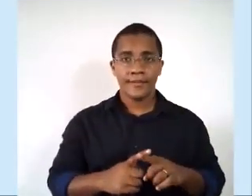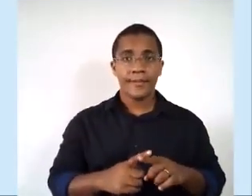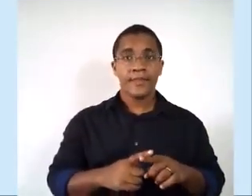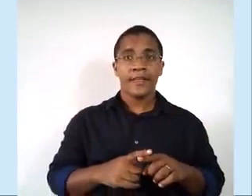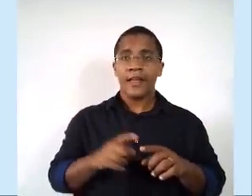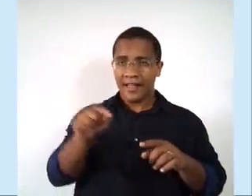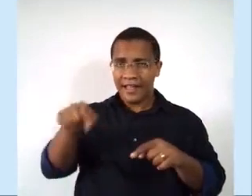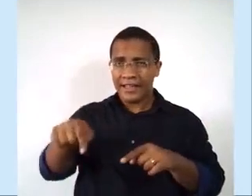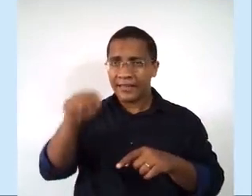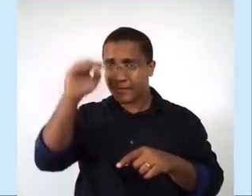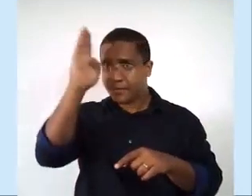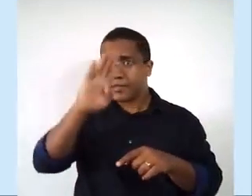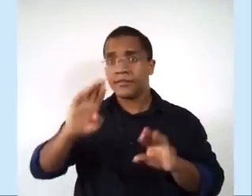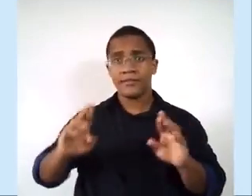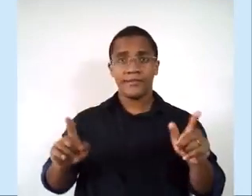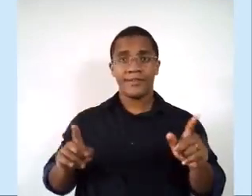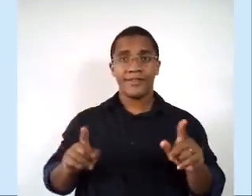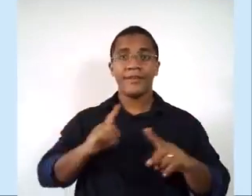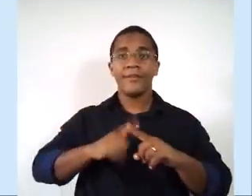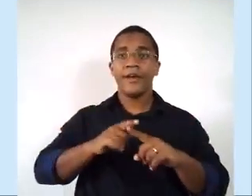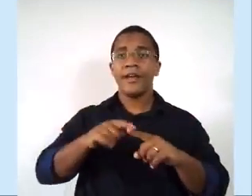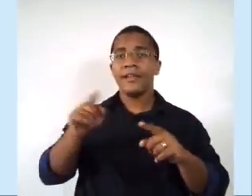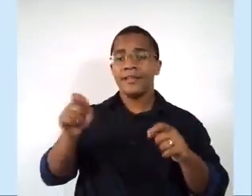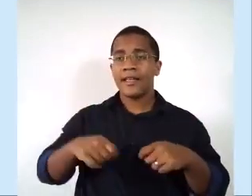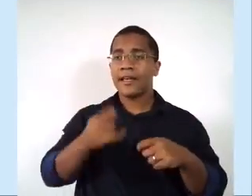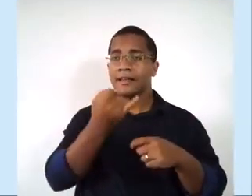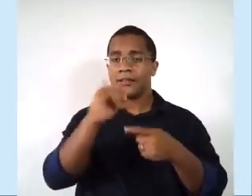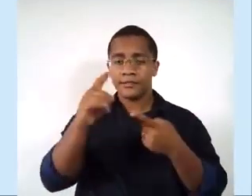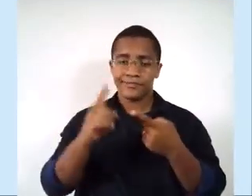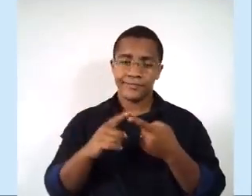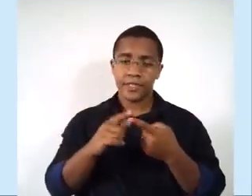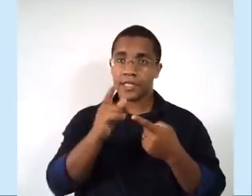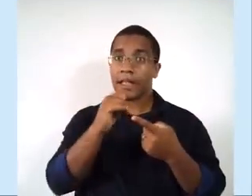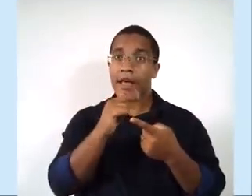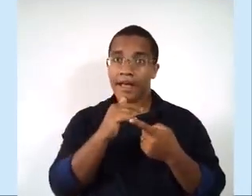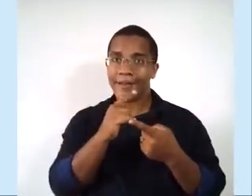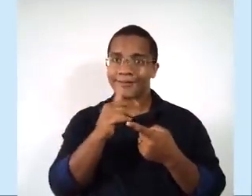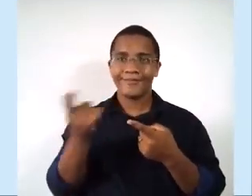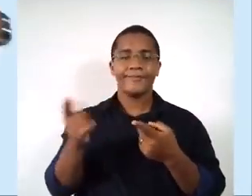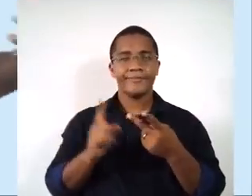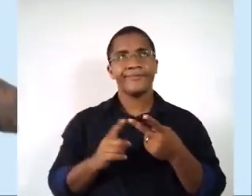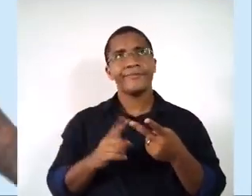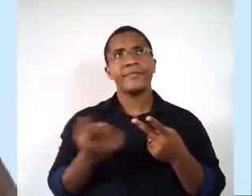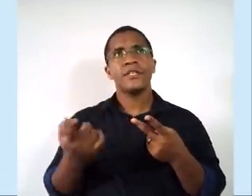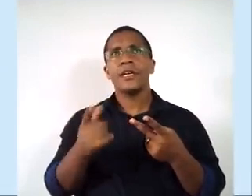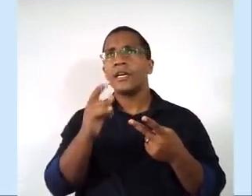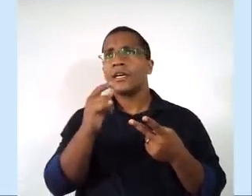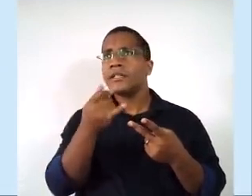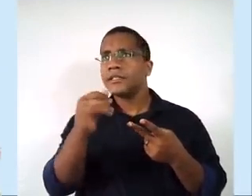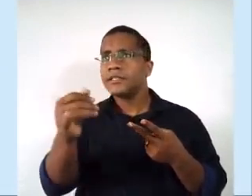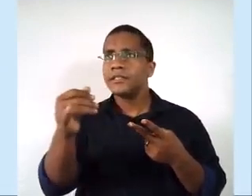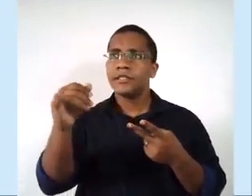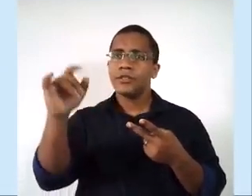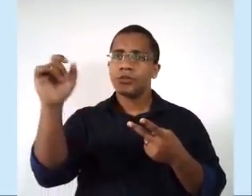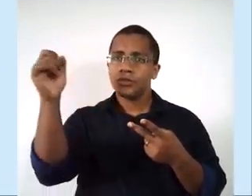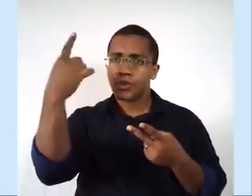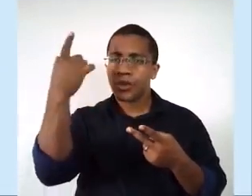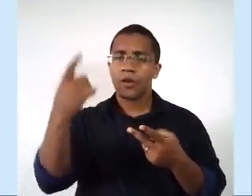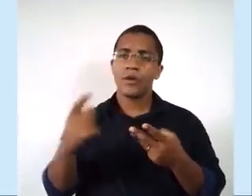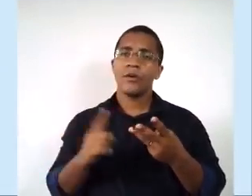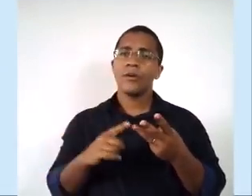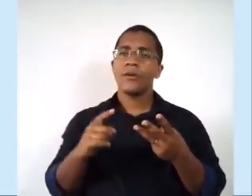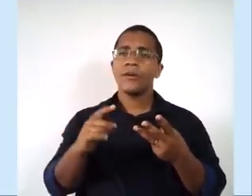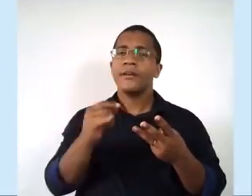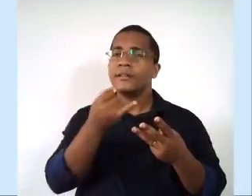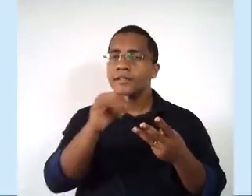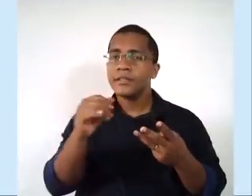Europa não é que nem o Brasil, tá? Que tem muitas fontes de energia diferentes, como hidrelétrica, energia solar em abundância ou